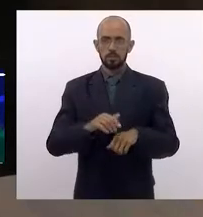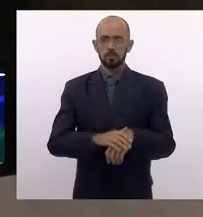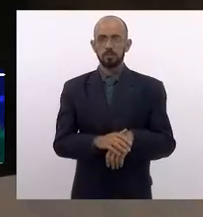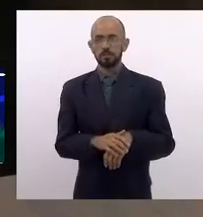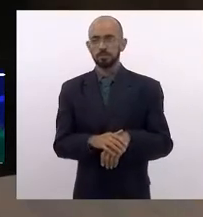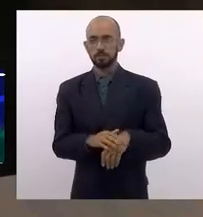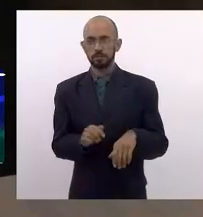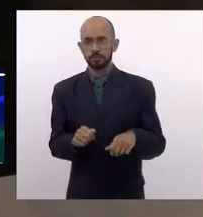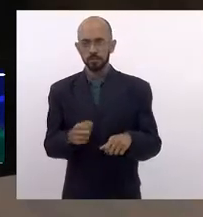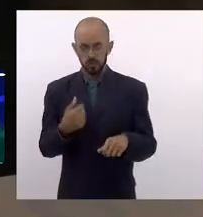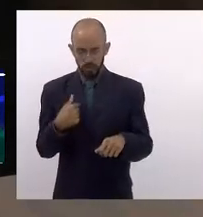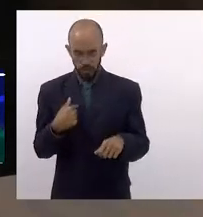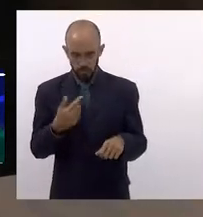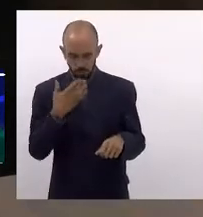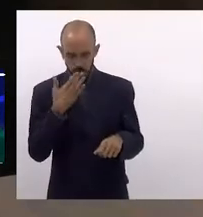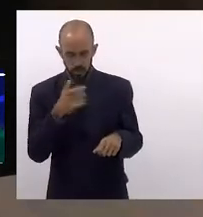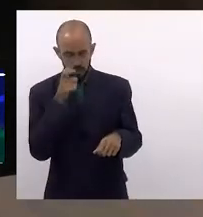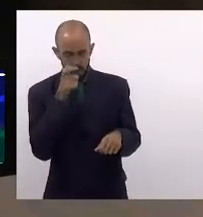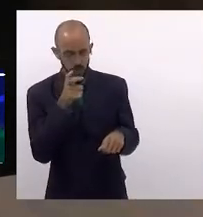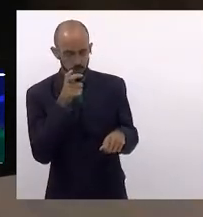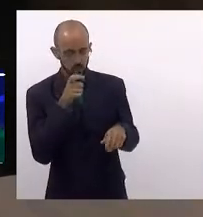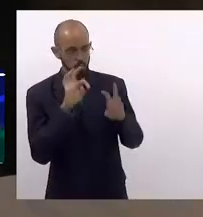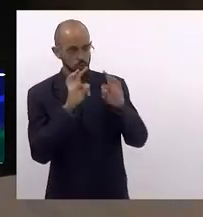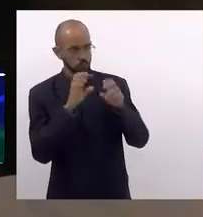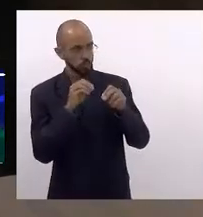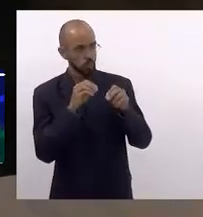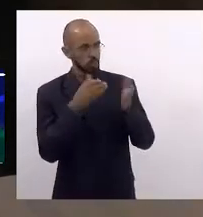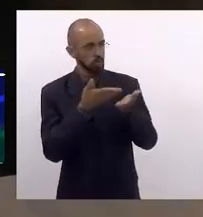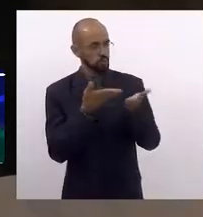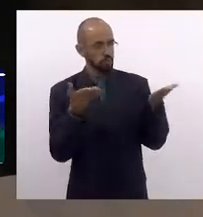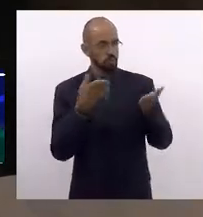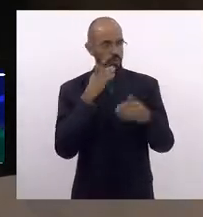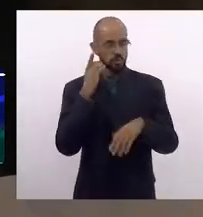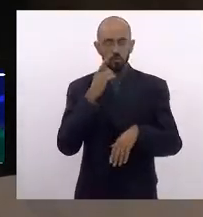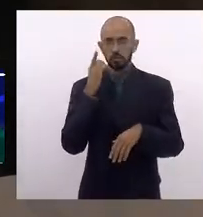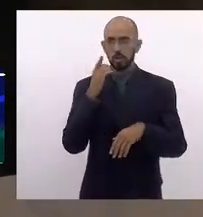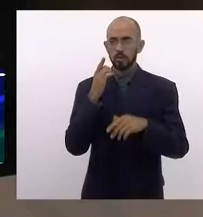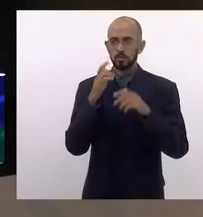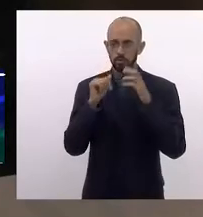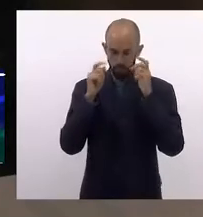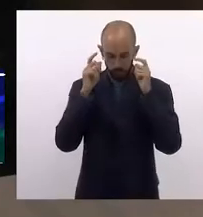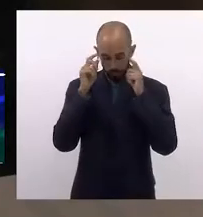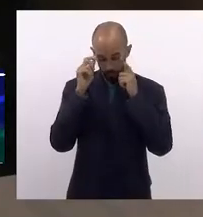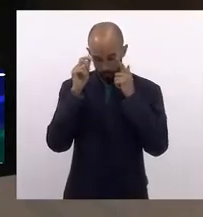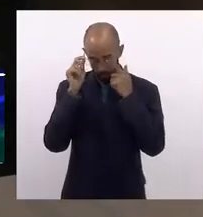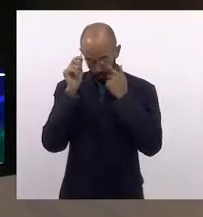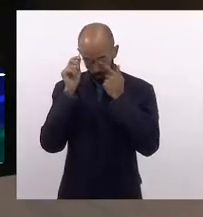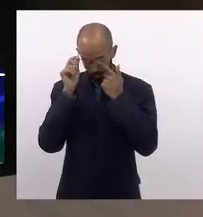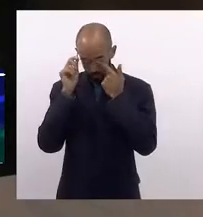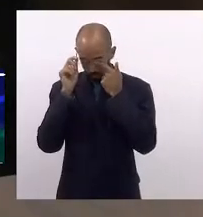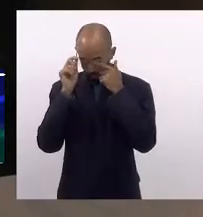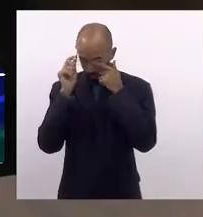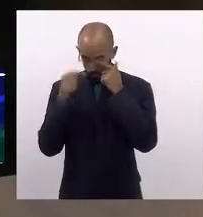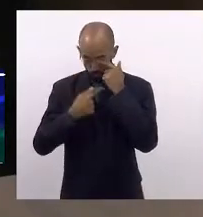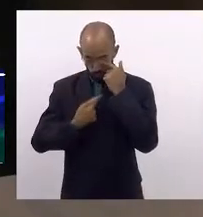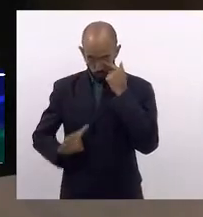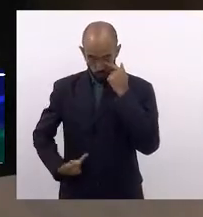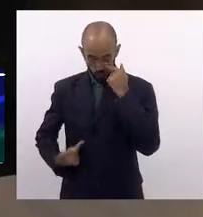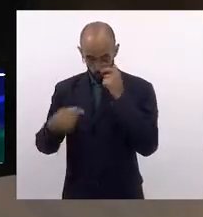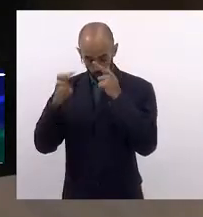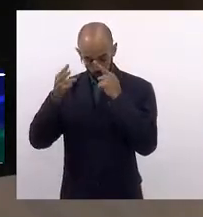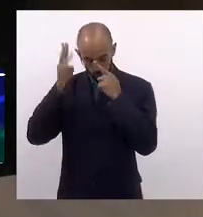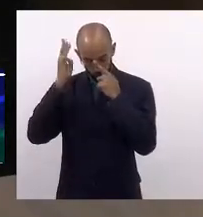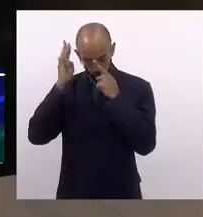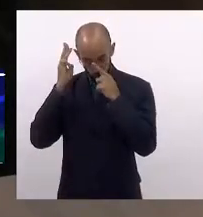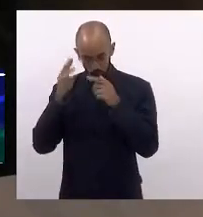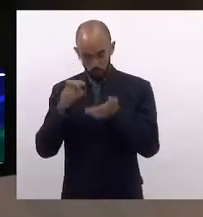nessa toada que eu chamo atenção dos Senhores e das senhoras e senhores deputados o governador os ouvidos não sofreu um processo de impeachment